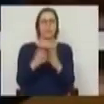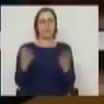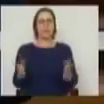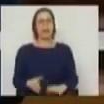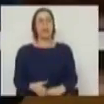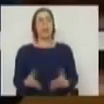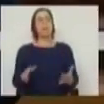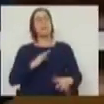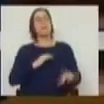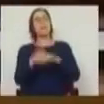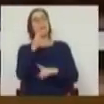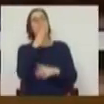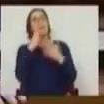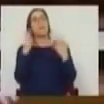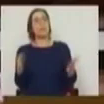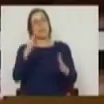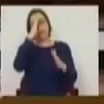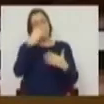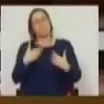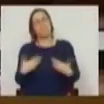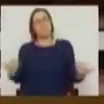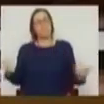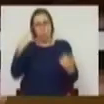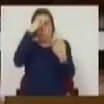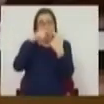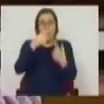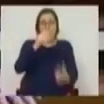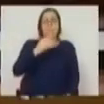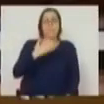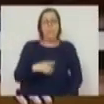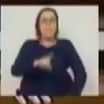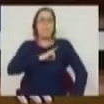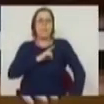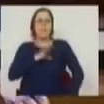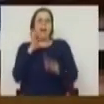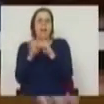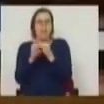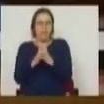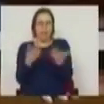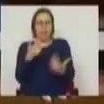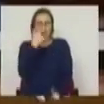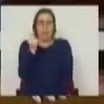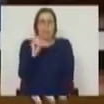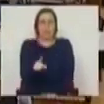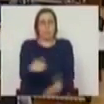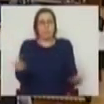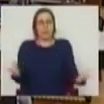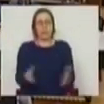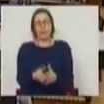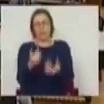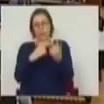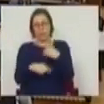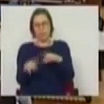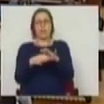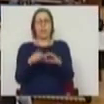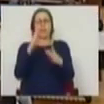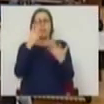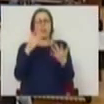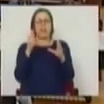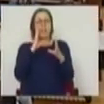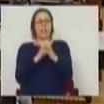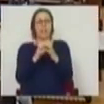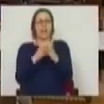Depósitos. Senhores deputados, sabemos bem que o objetivo do PSD era privatizar a Caixa e do desprezo que têm pela propriedade pública. Muito obrigado, senhora deputada, tenho